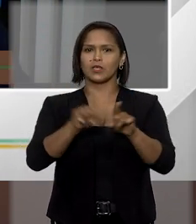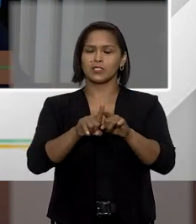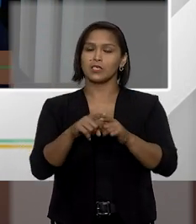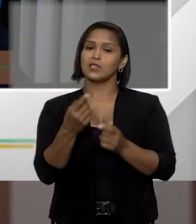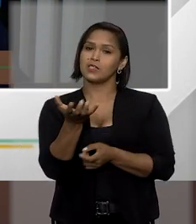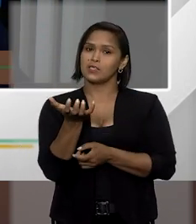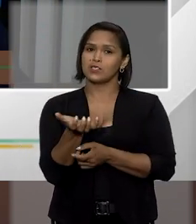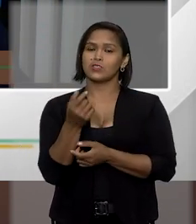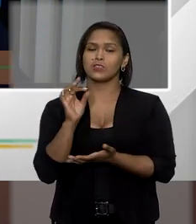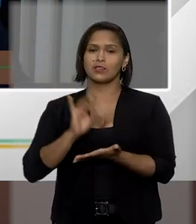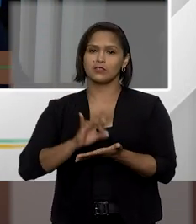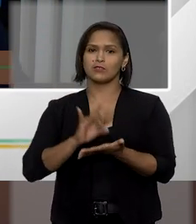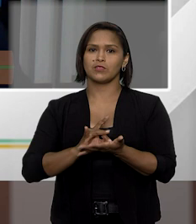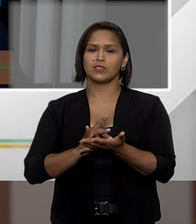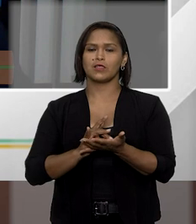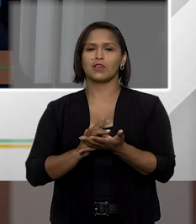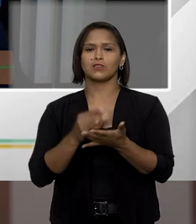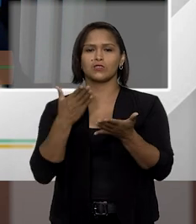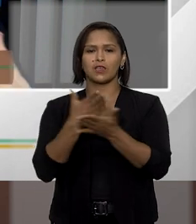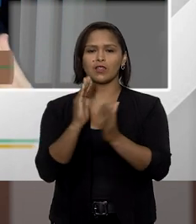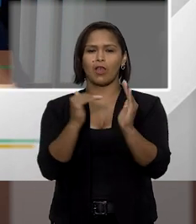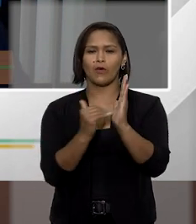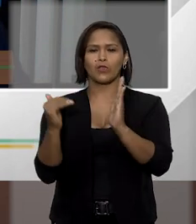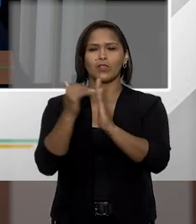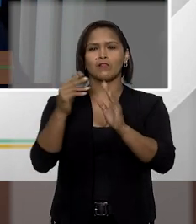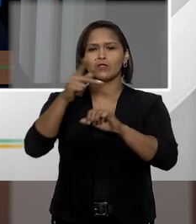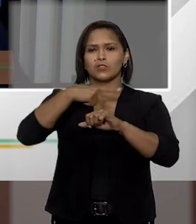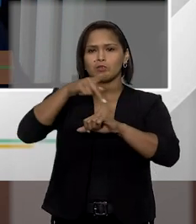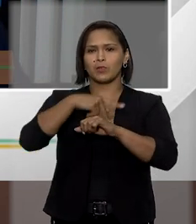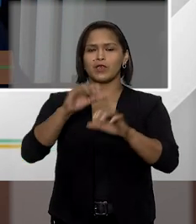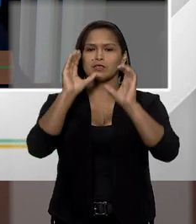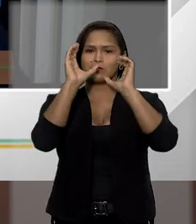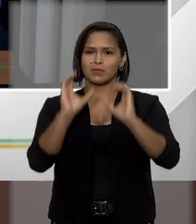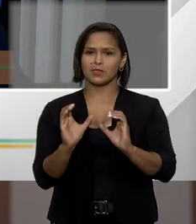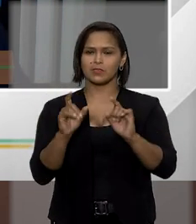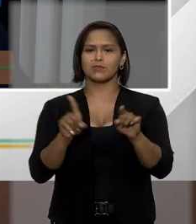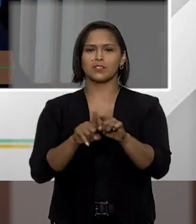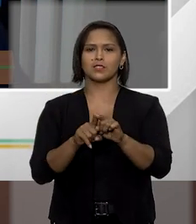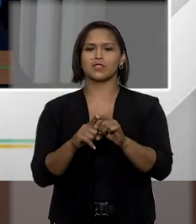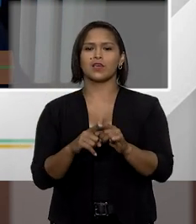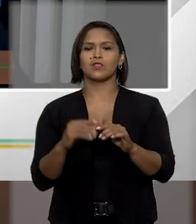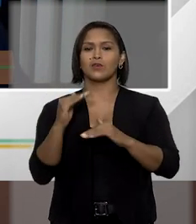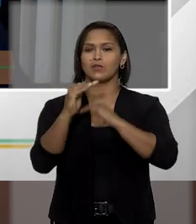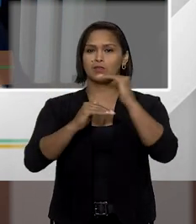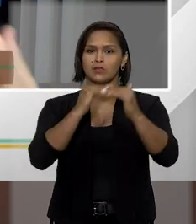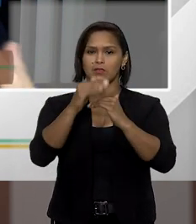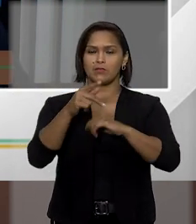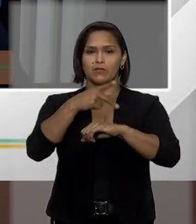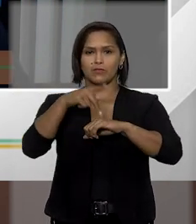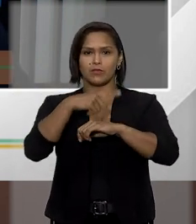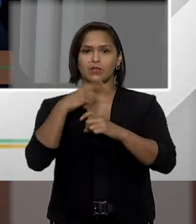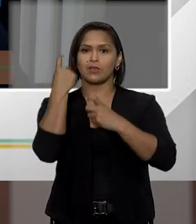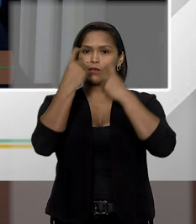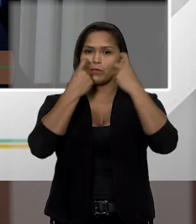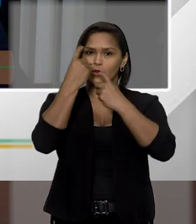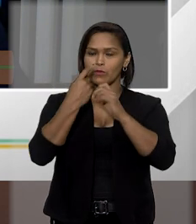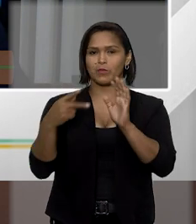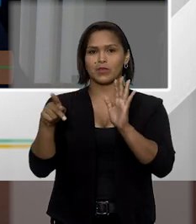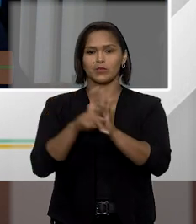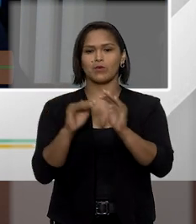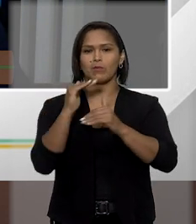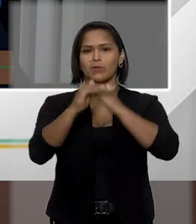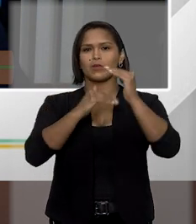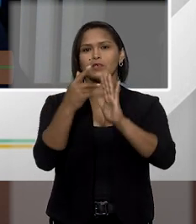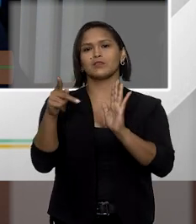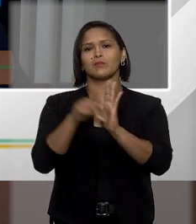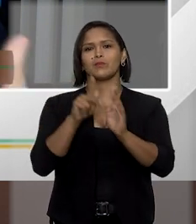nós desejamos eventualmente alçar aí um nível de país mais civilizado, país mais desenvolvido e preocupado com o